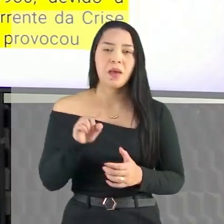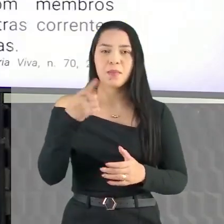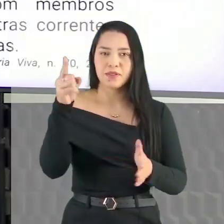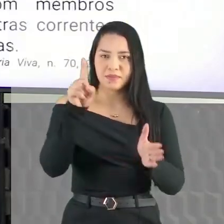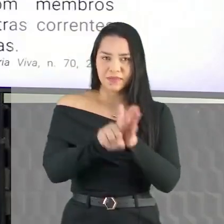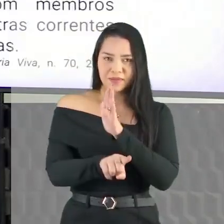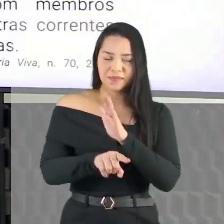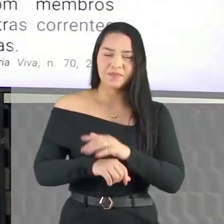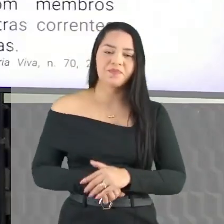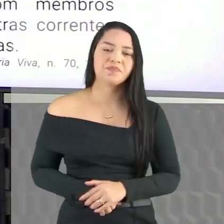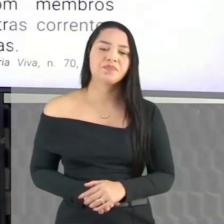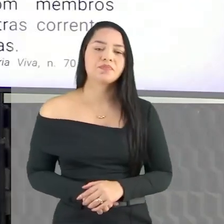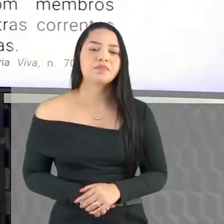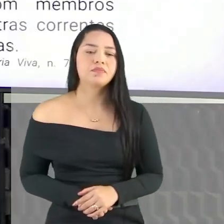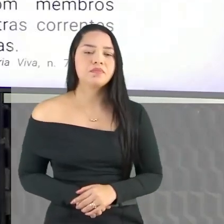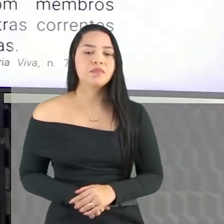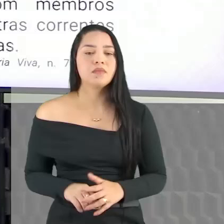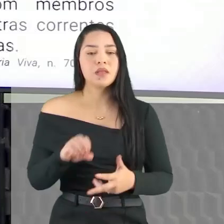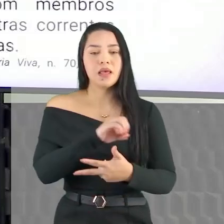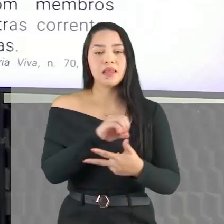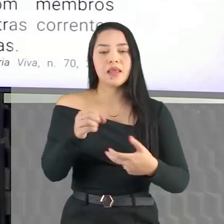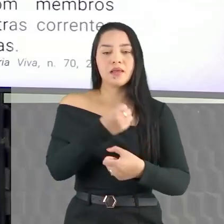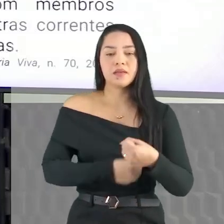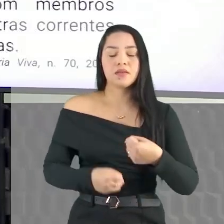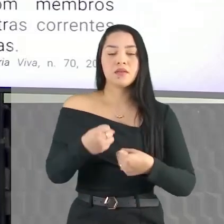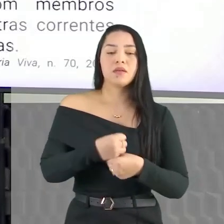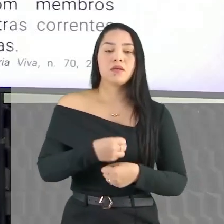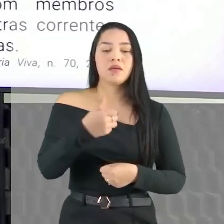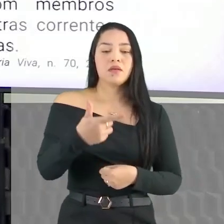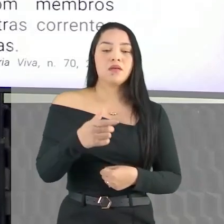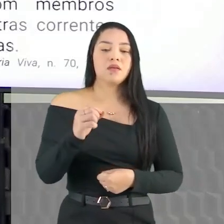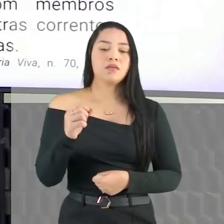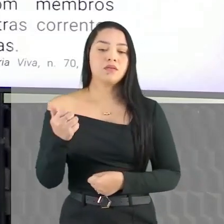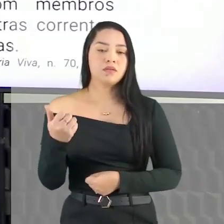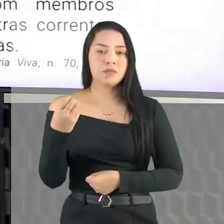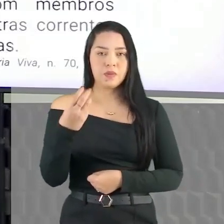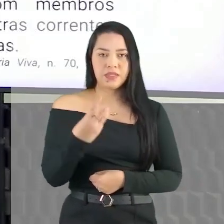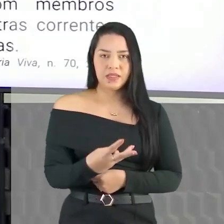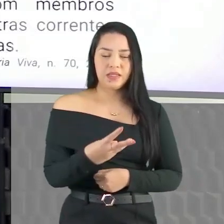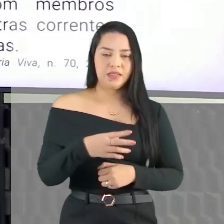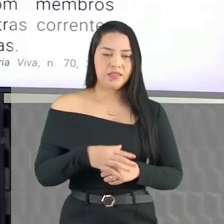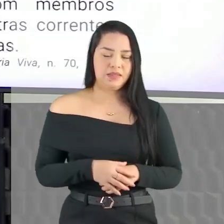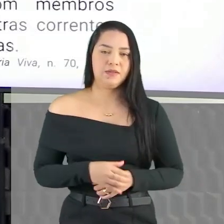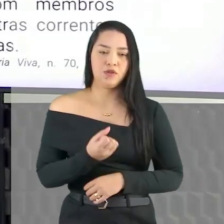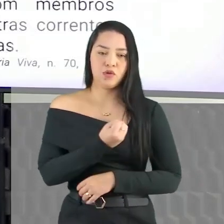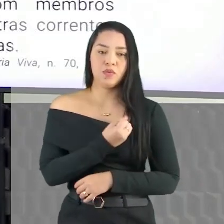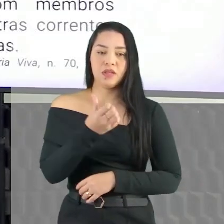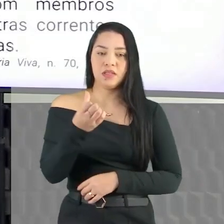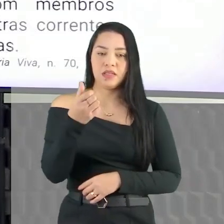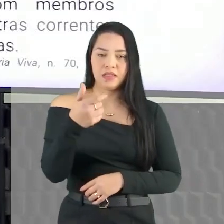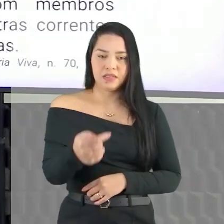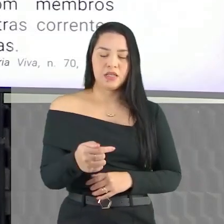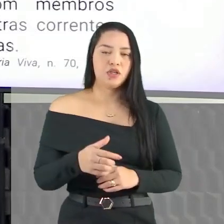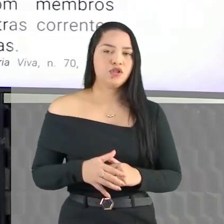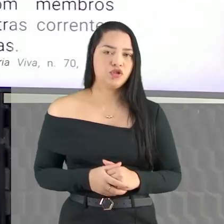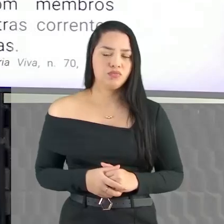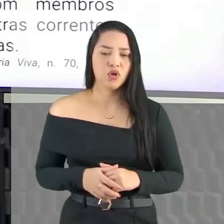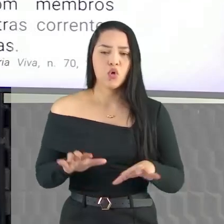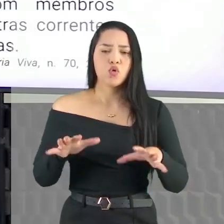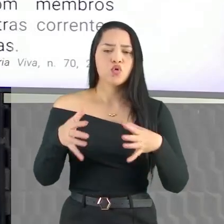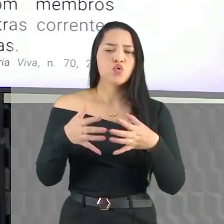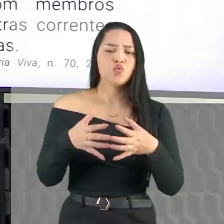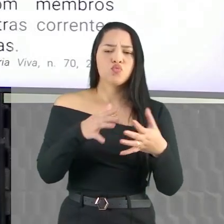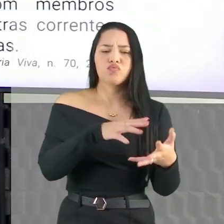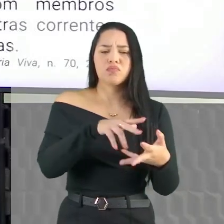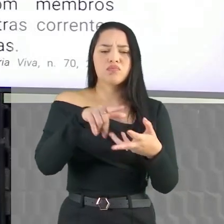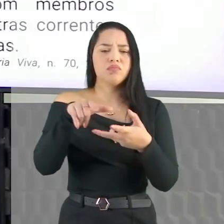questão. Aqui é do Enem 2013, regimes totalitários. As brigadas internacionais